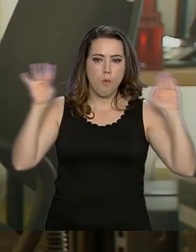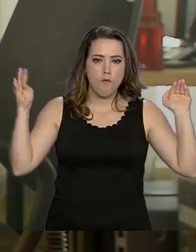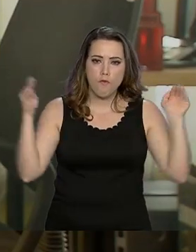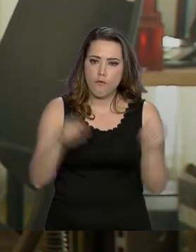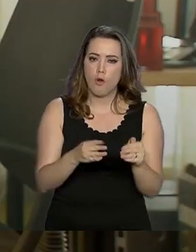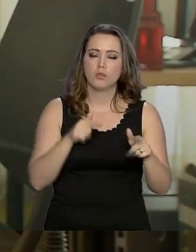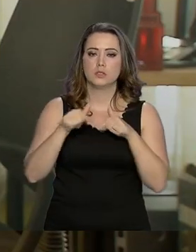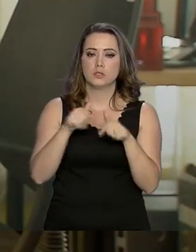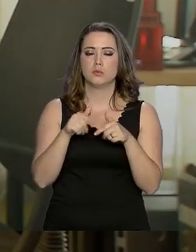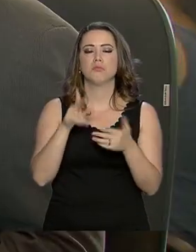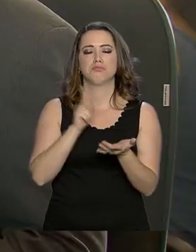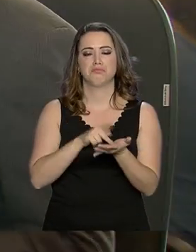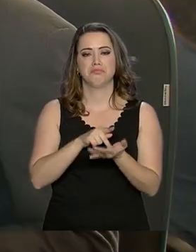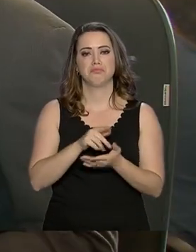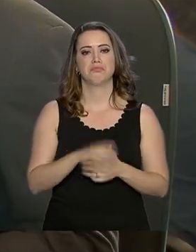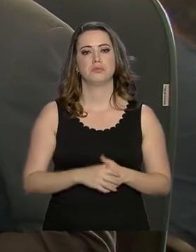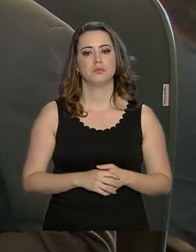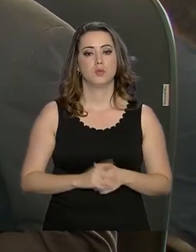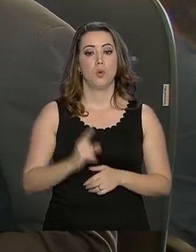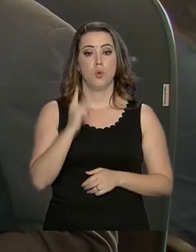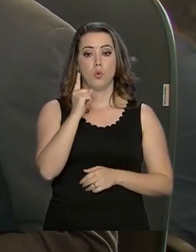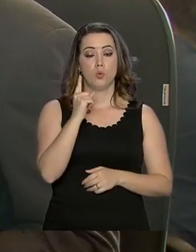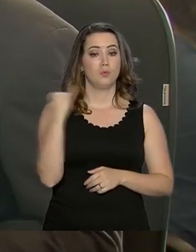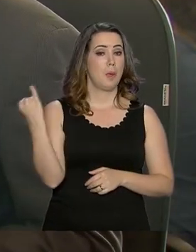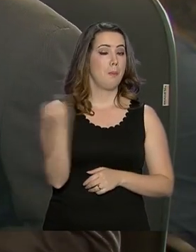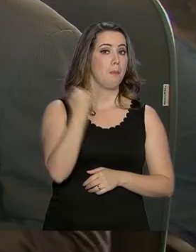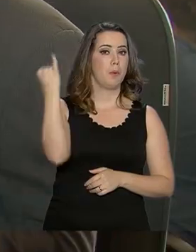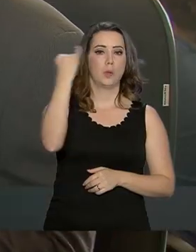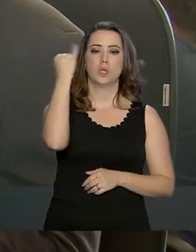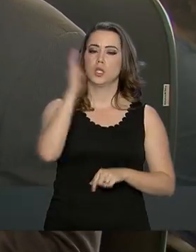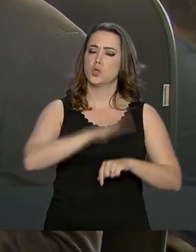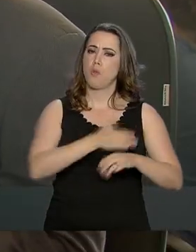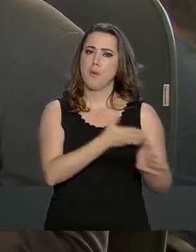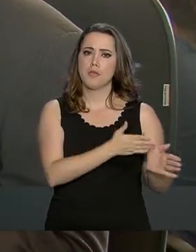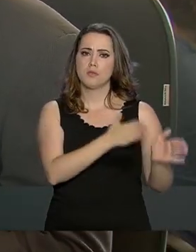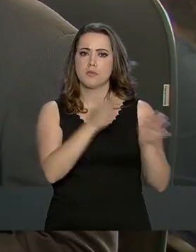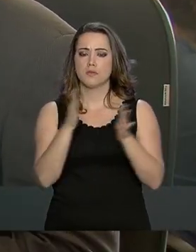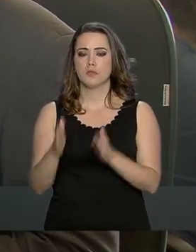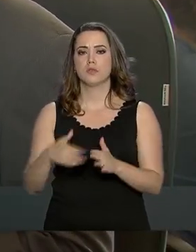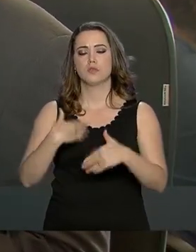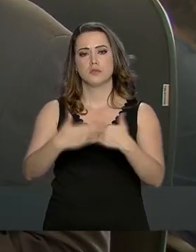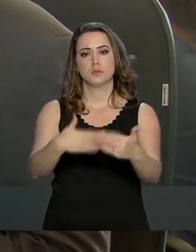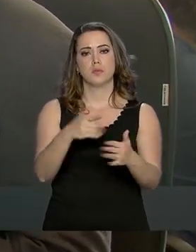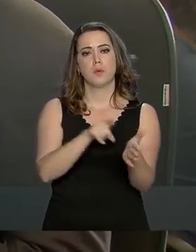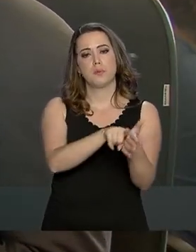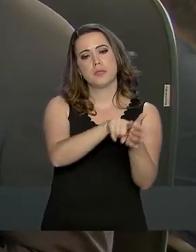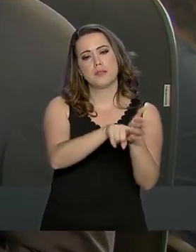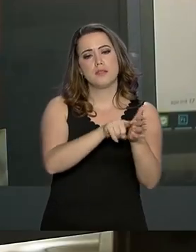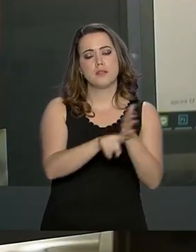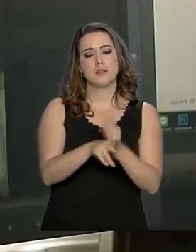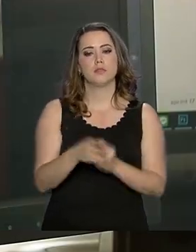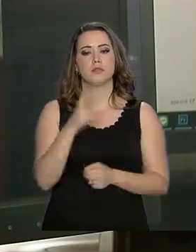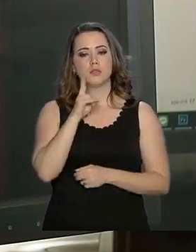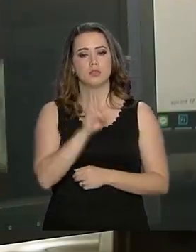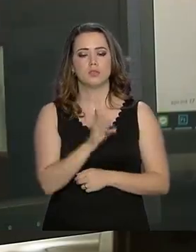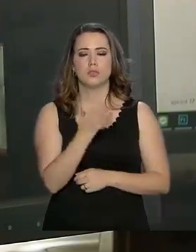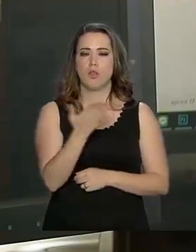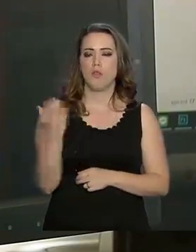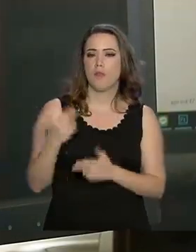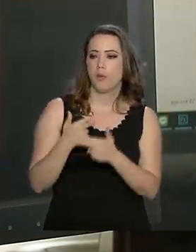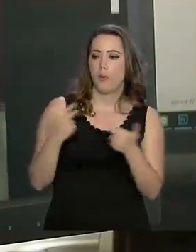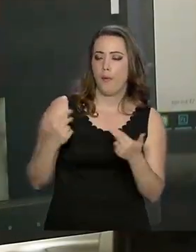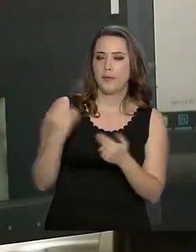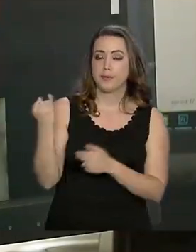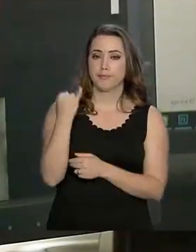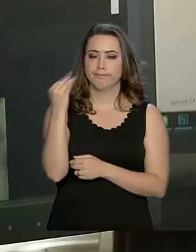pesado naquele projeto uma das etapas mais importantes no desenvolvimento de games é a pesquisa aqui a gente está vendo algumas